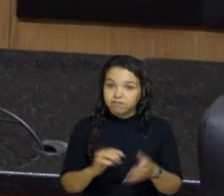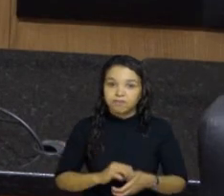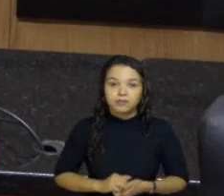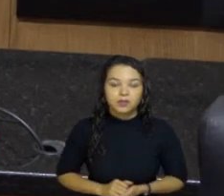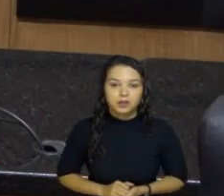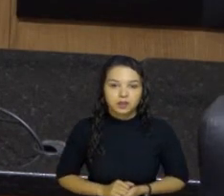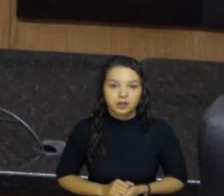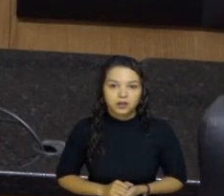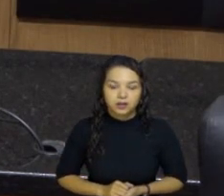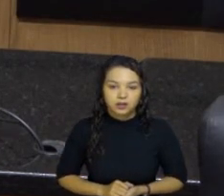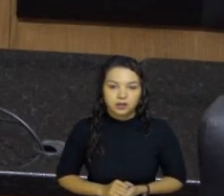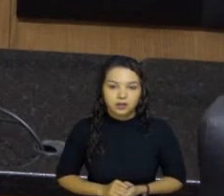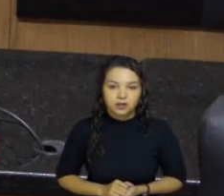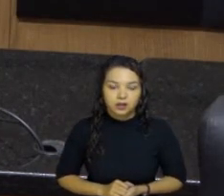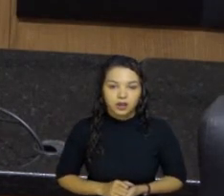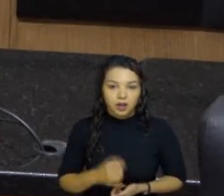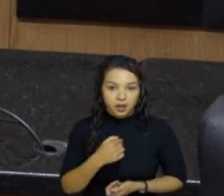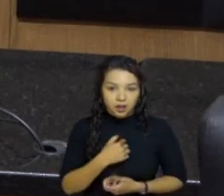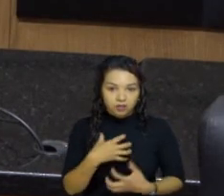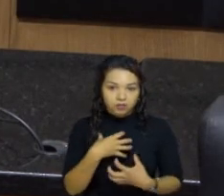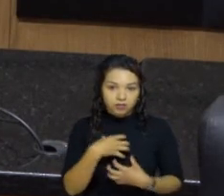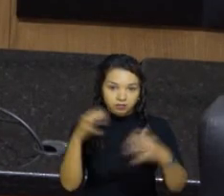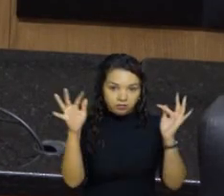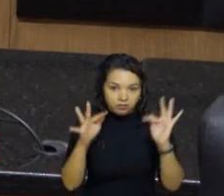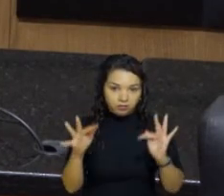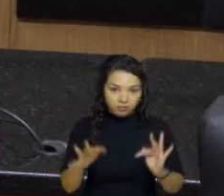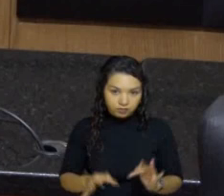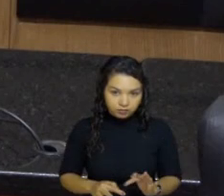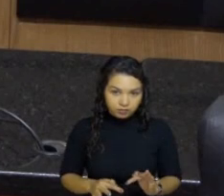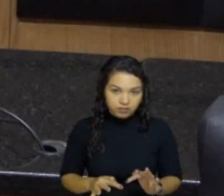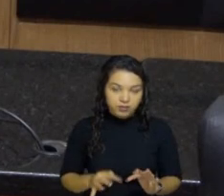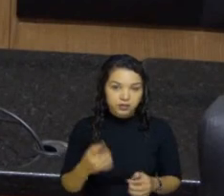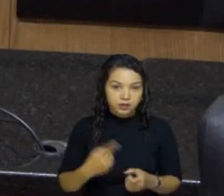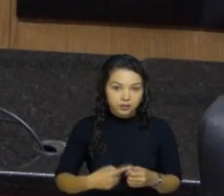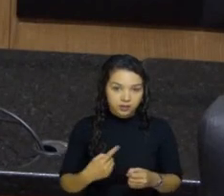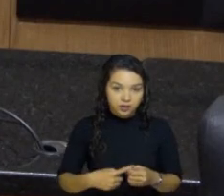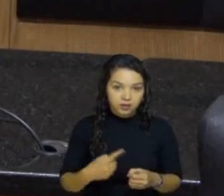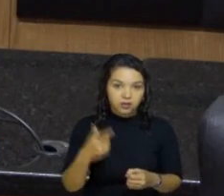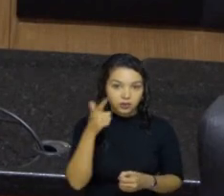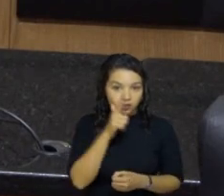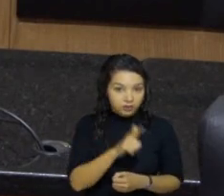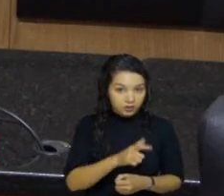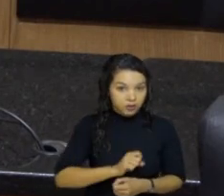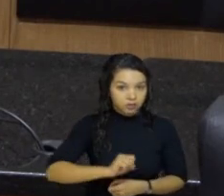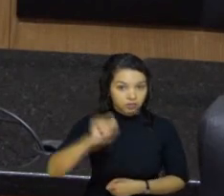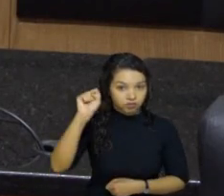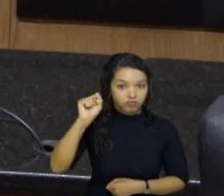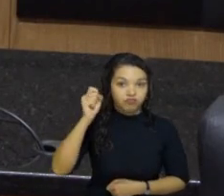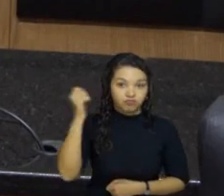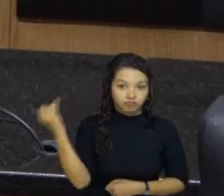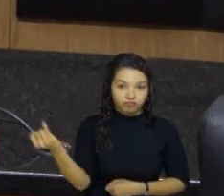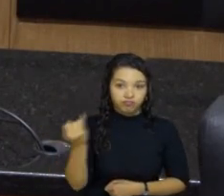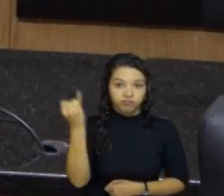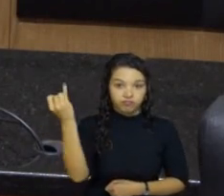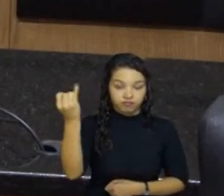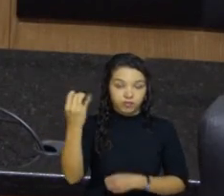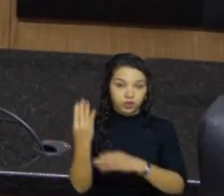de ser de uma cidade que acaba de conquistar um título bastante importante,